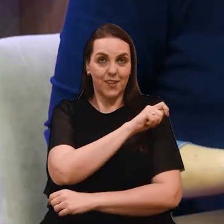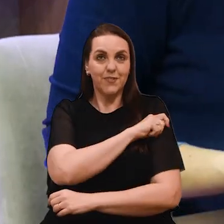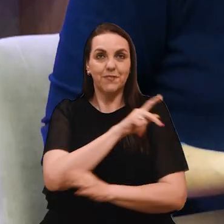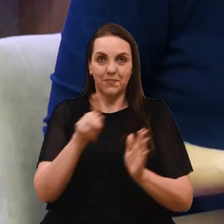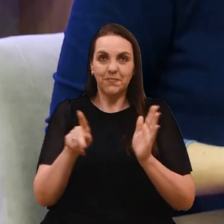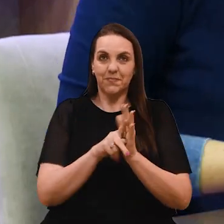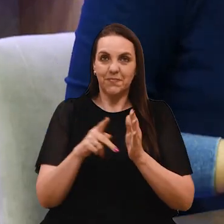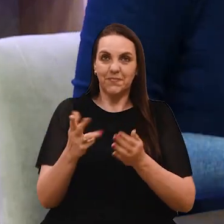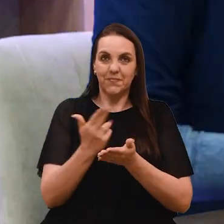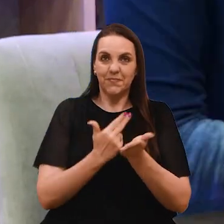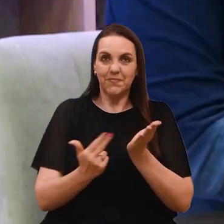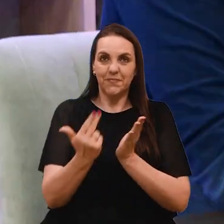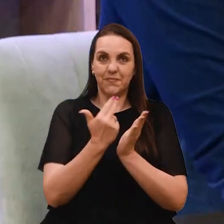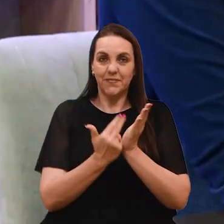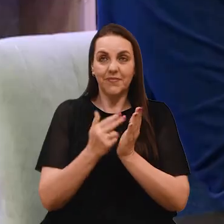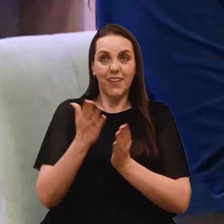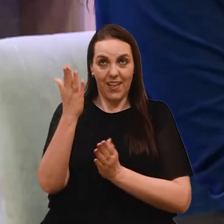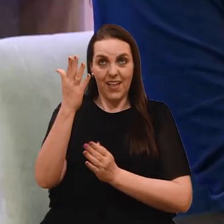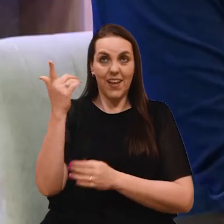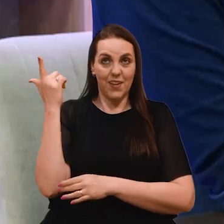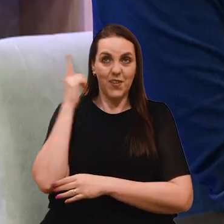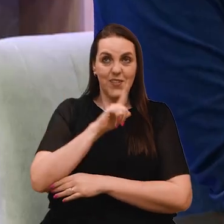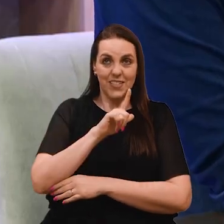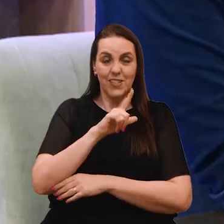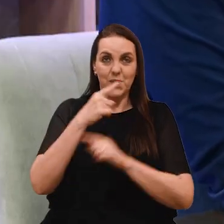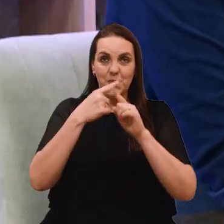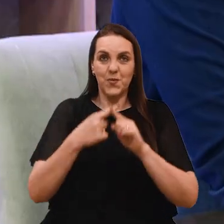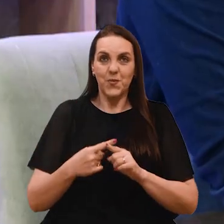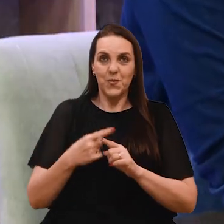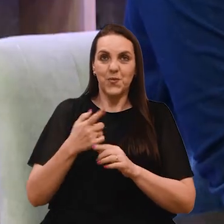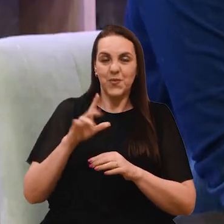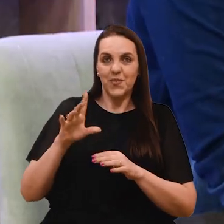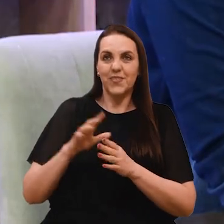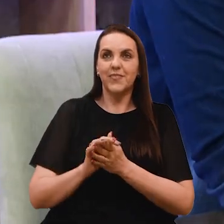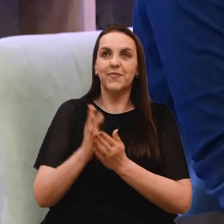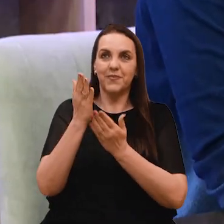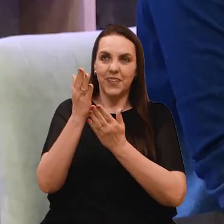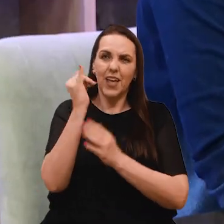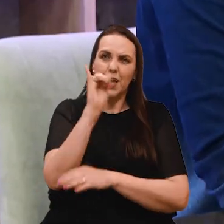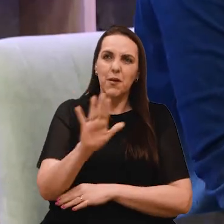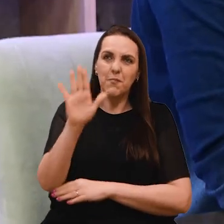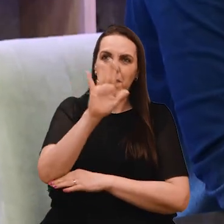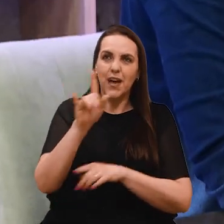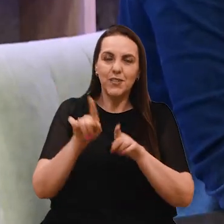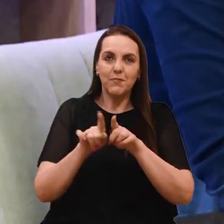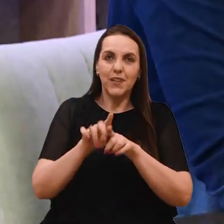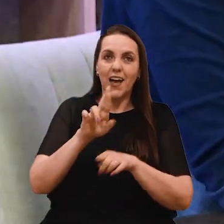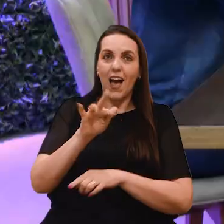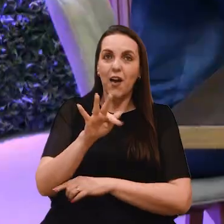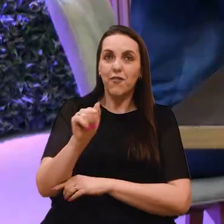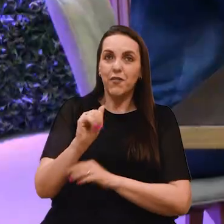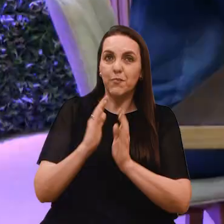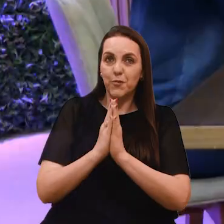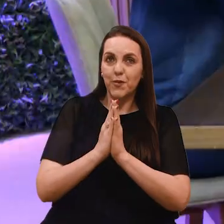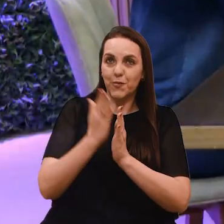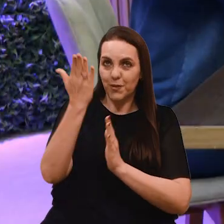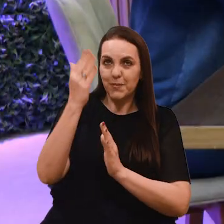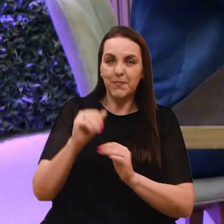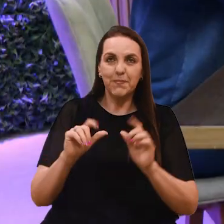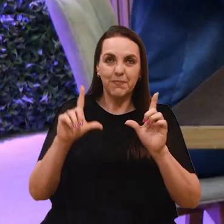E aí a Zara é a ganhadora. A gente tem aí imagens, inclusive eu peço para o Rafa, que está na minha direção hoje, para a gente colocar aí na